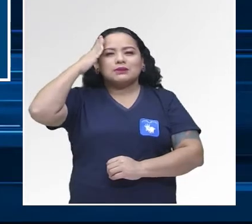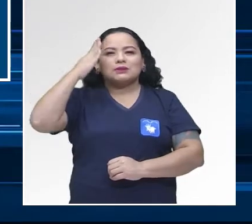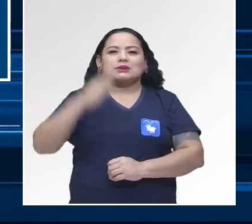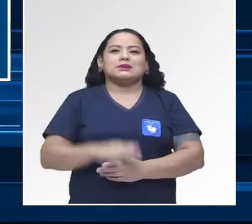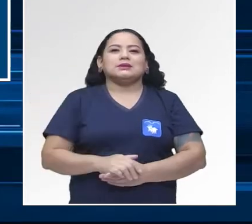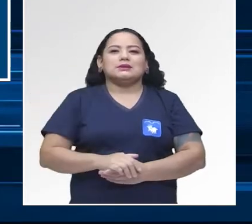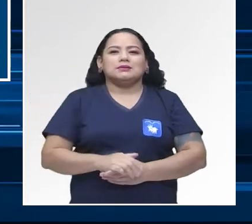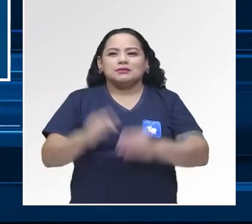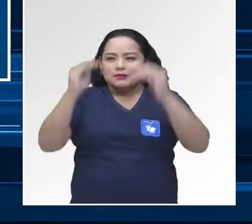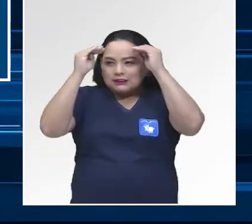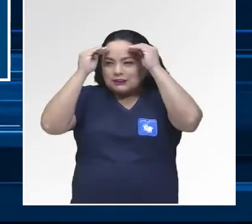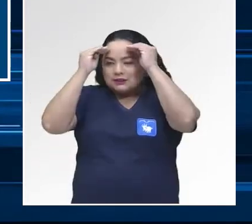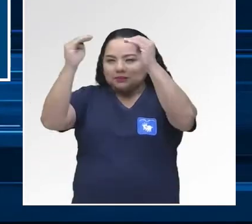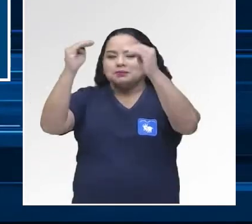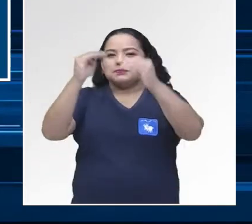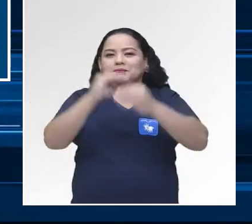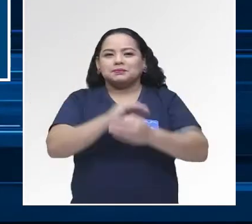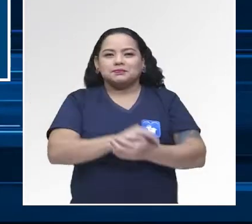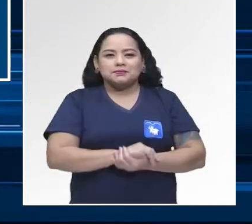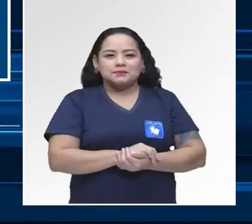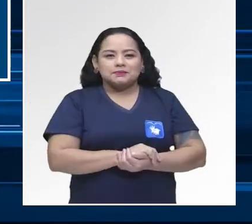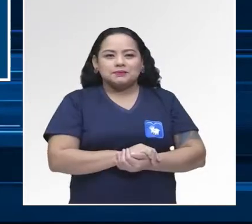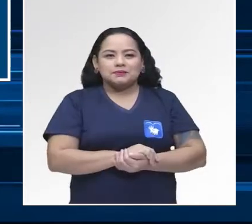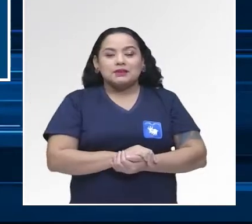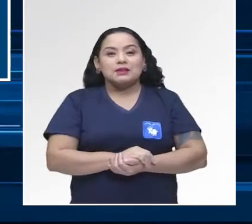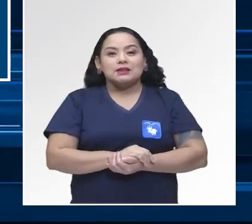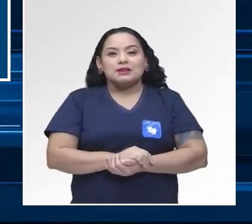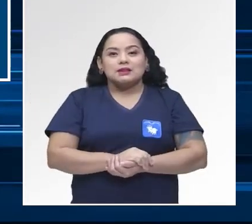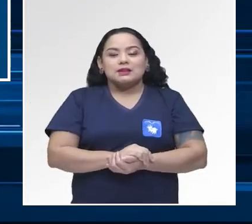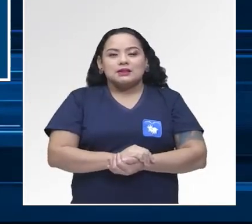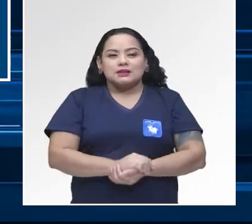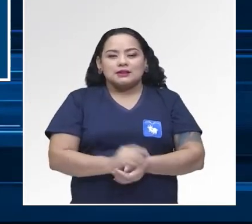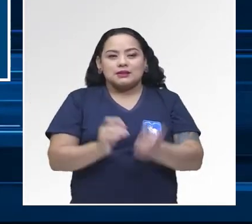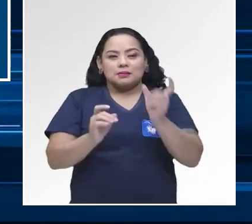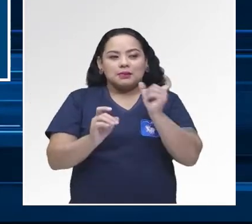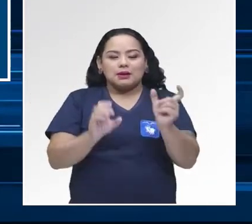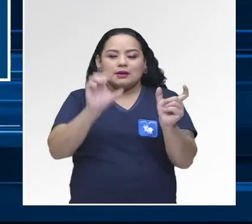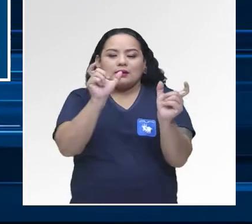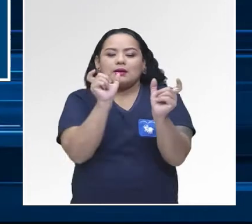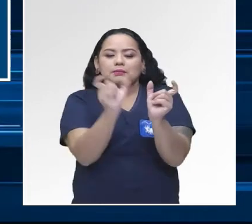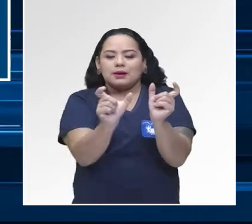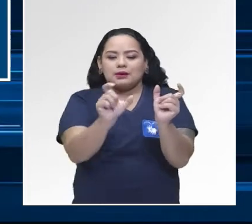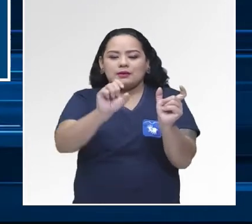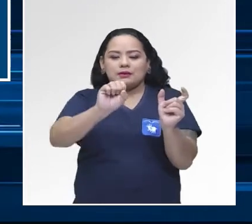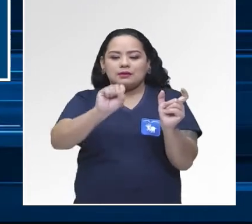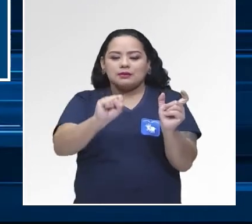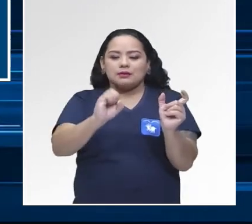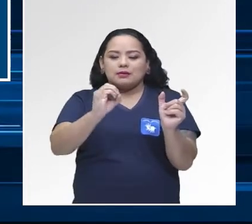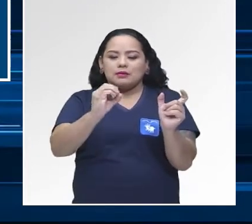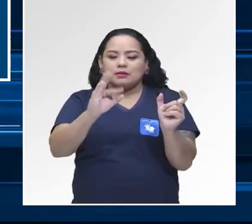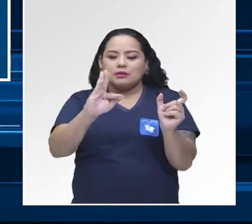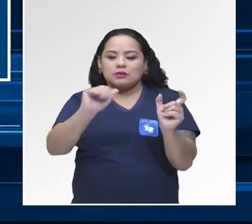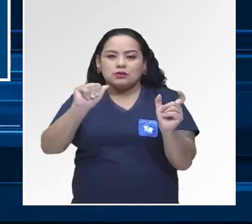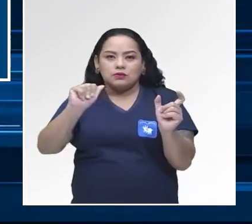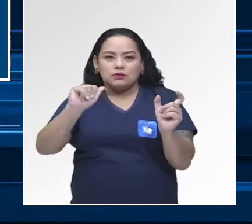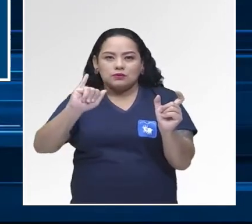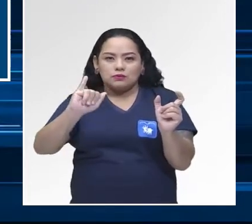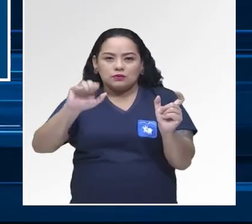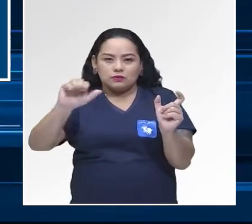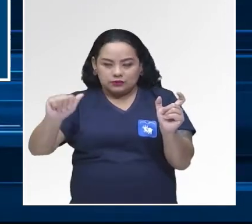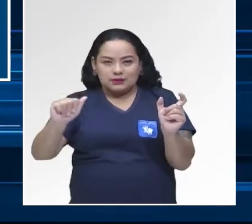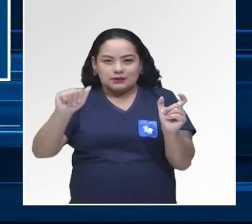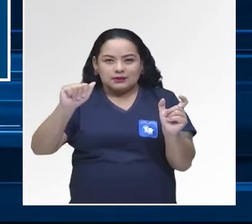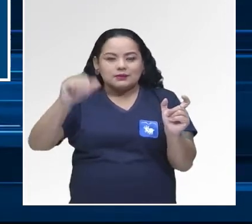Fraternidade. E sofia, né? Quer dizer sabedoria. Então, quando junta-se aí a